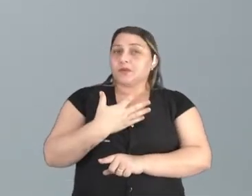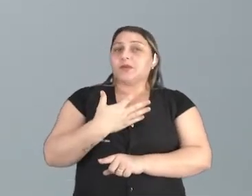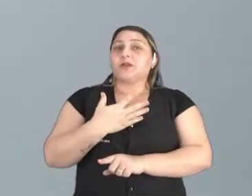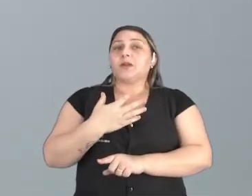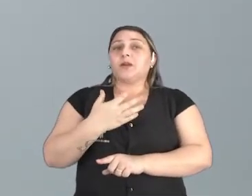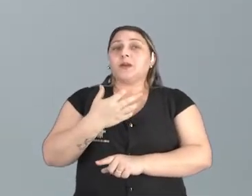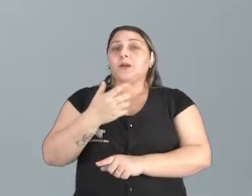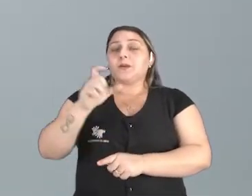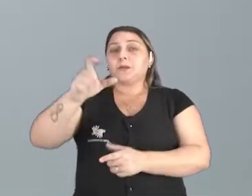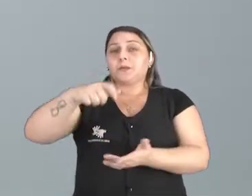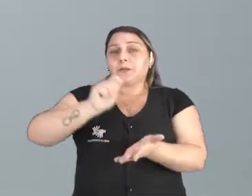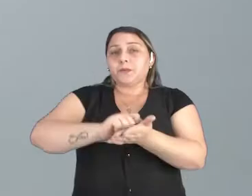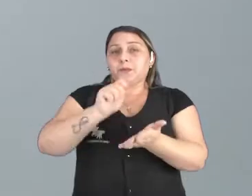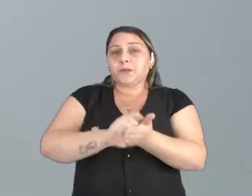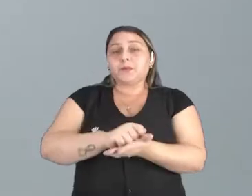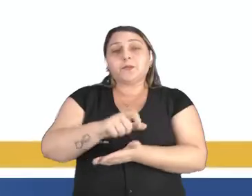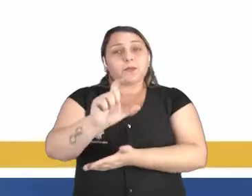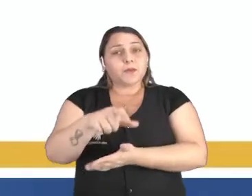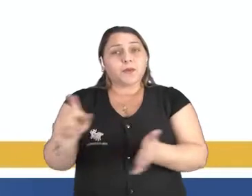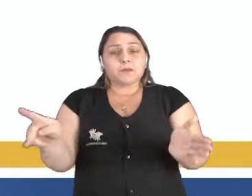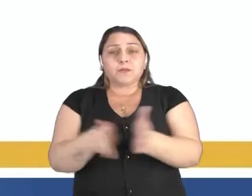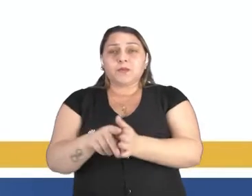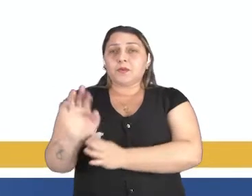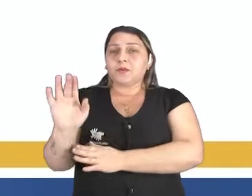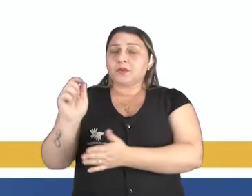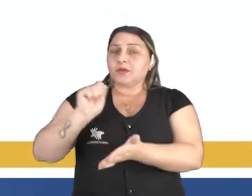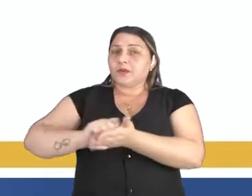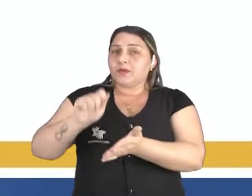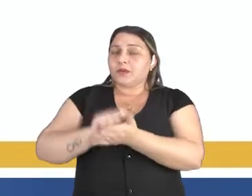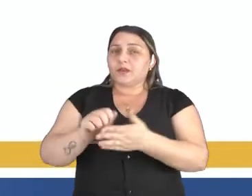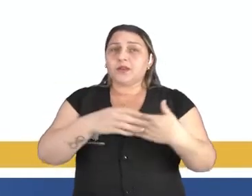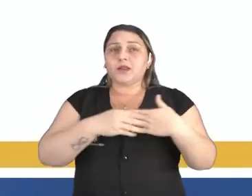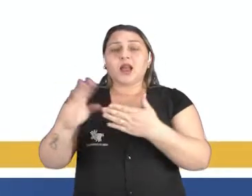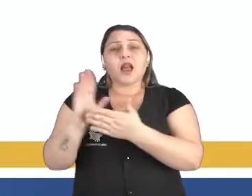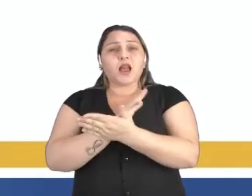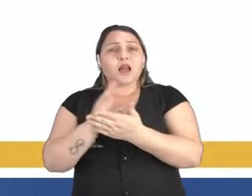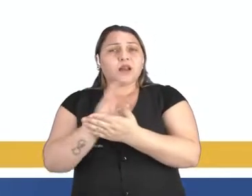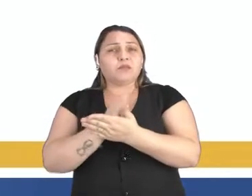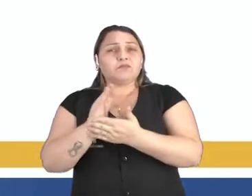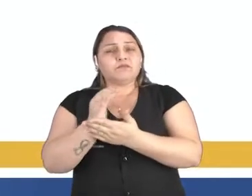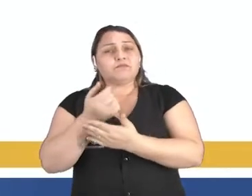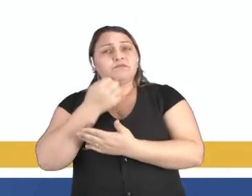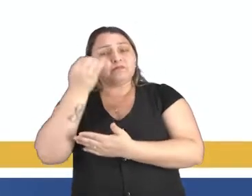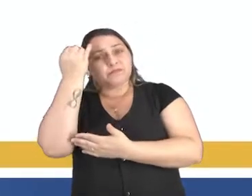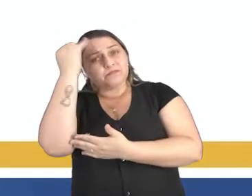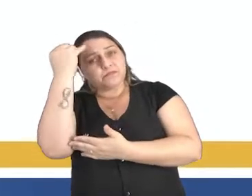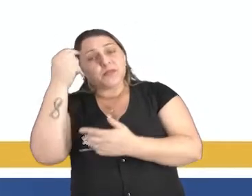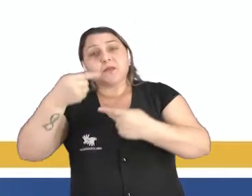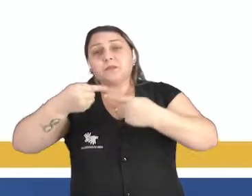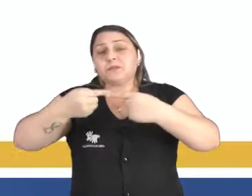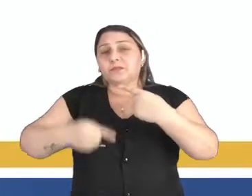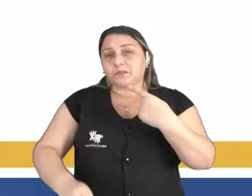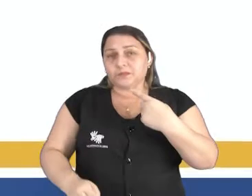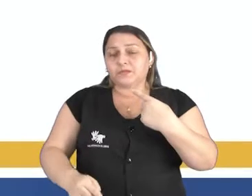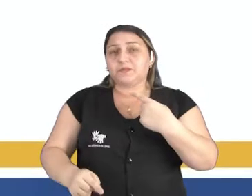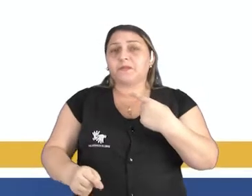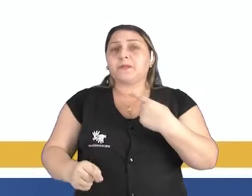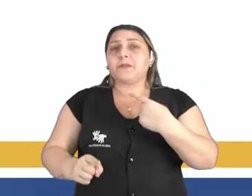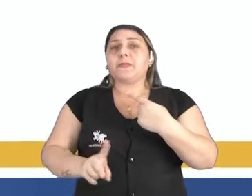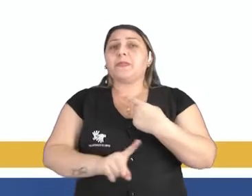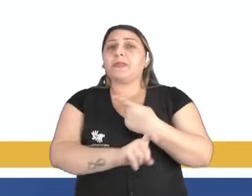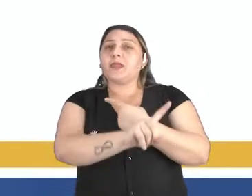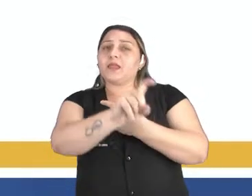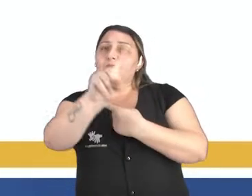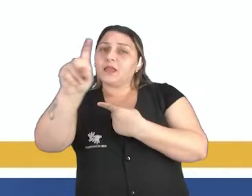de bilhetes que ele mesmo escrevia com a própria mão lá, ele trazia algumas questões, né? Como a proibição de lança-perfumes